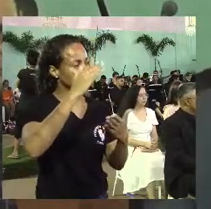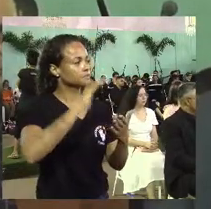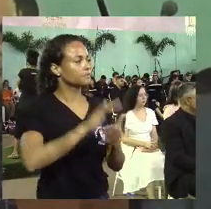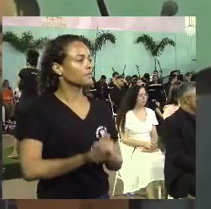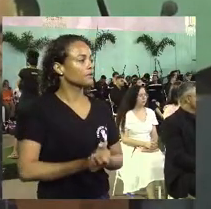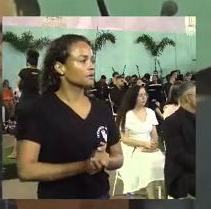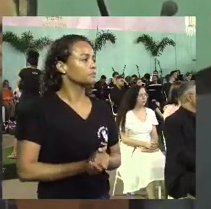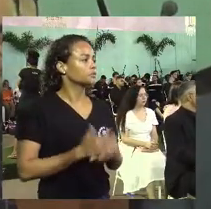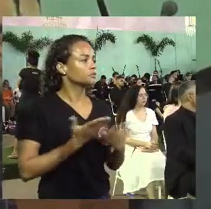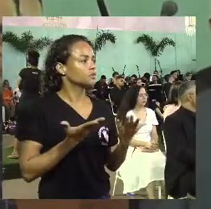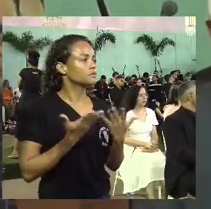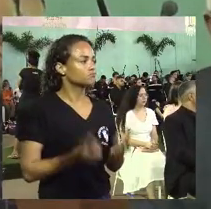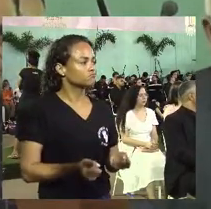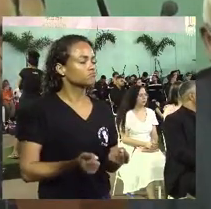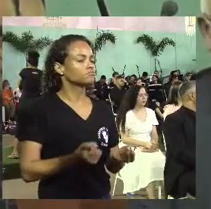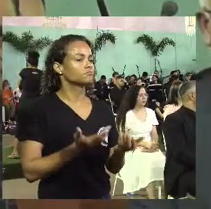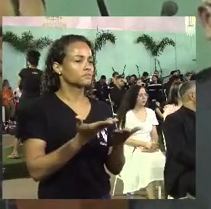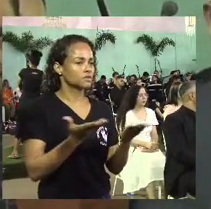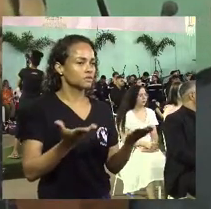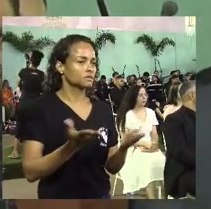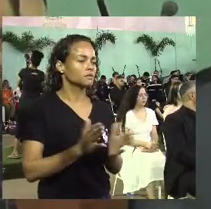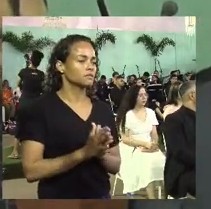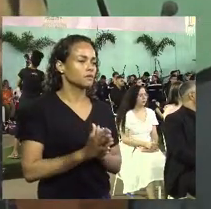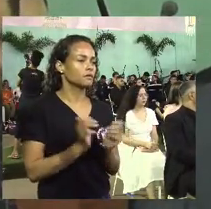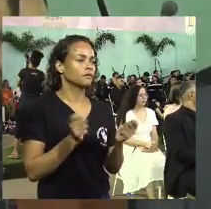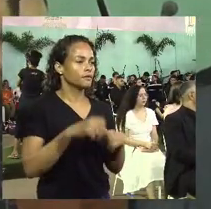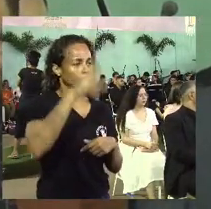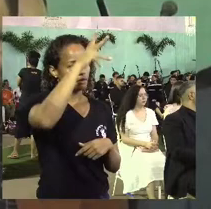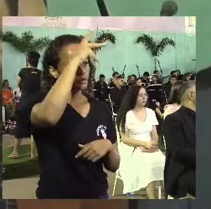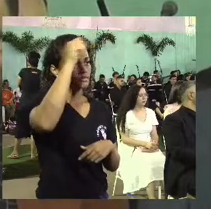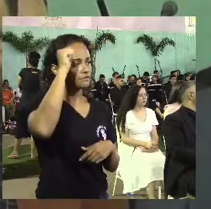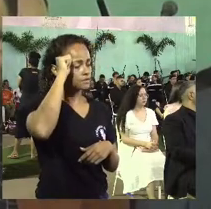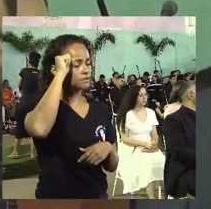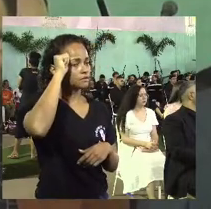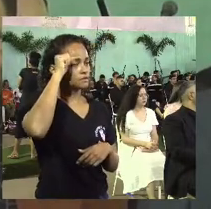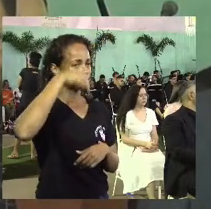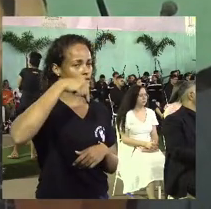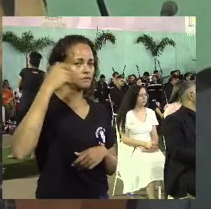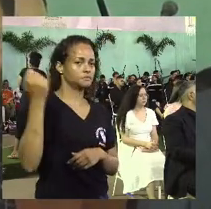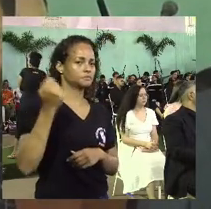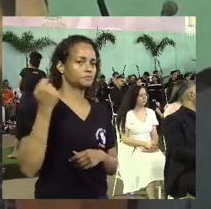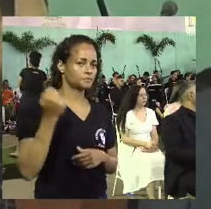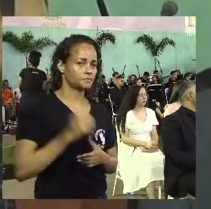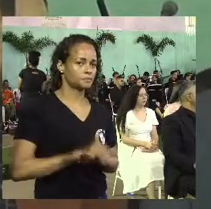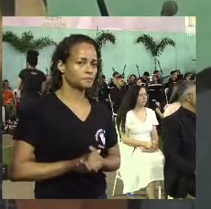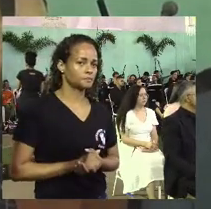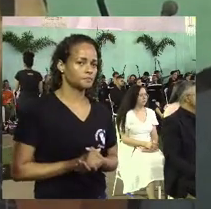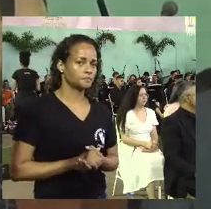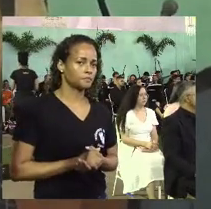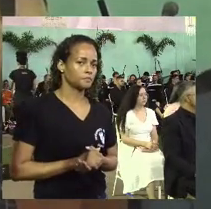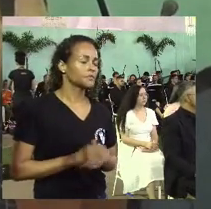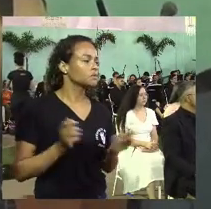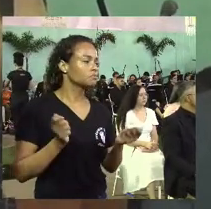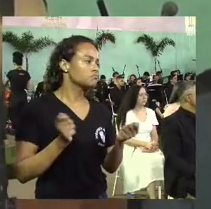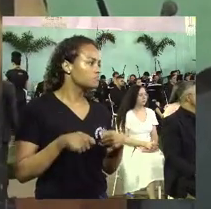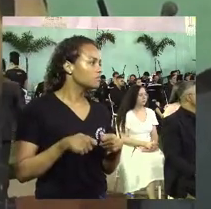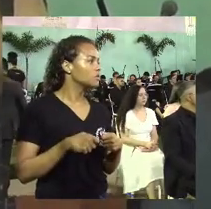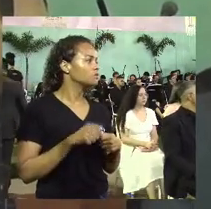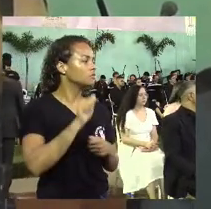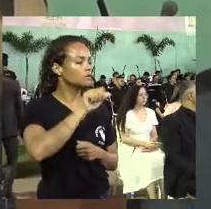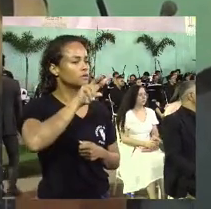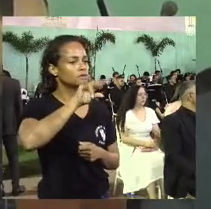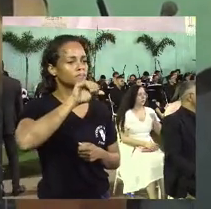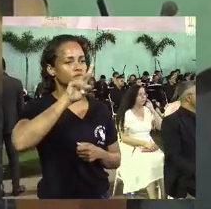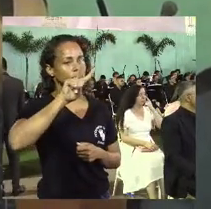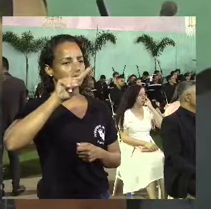permitir que esse trabalho você como prefeita é executiva dessa cidade permita que o